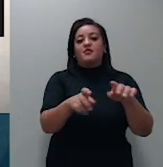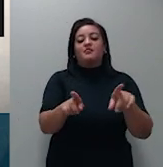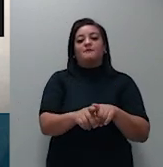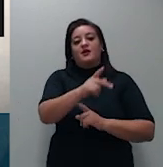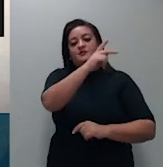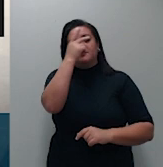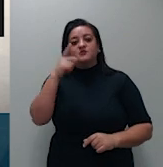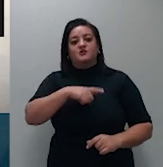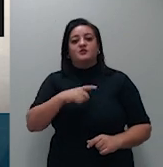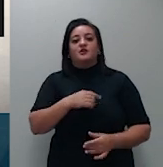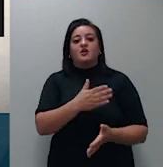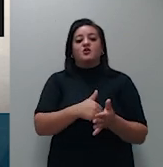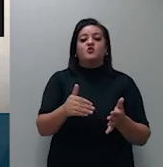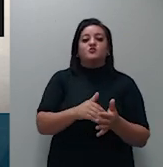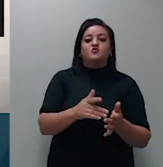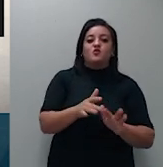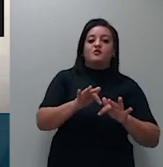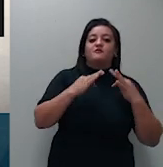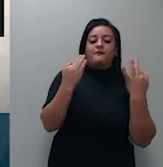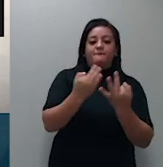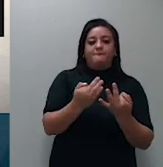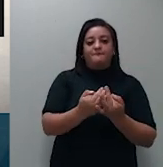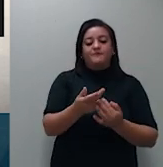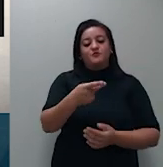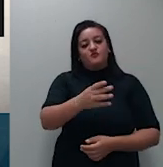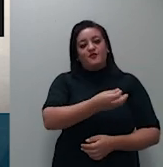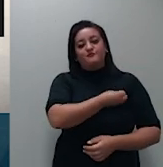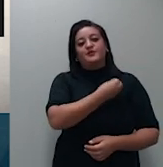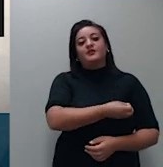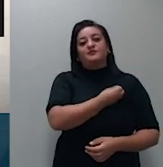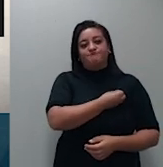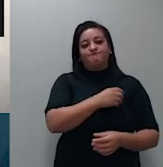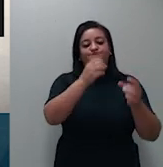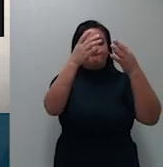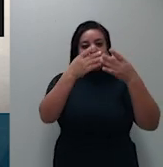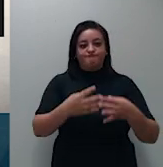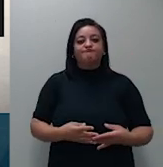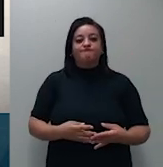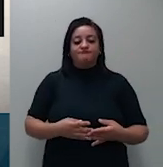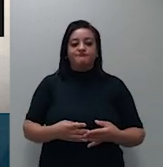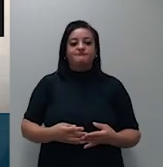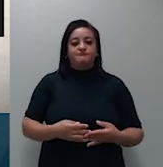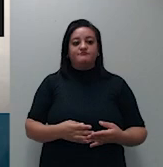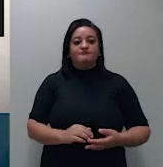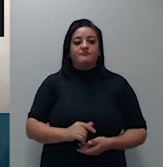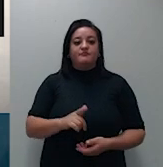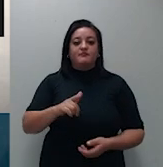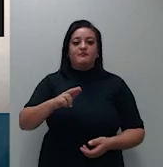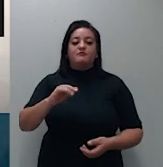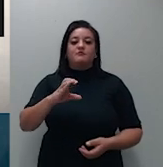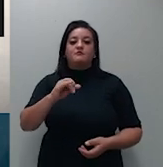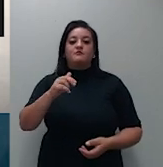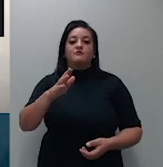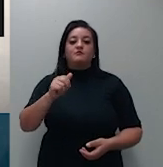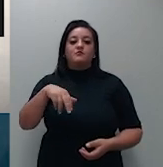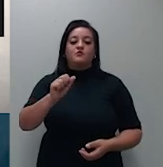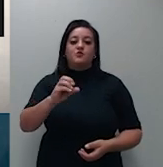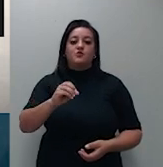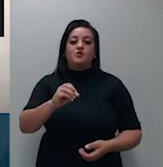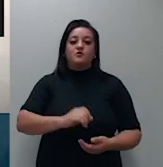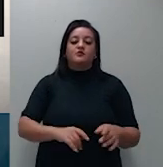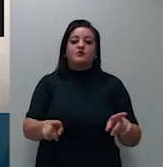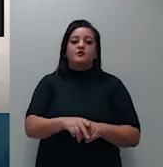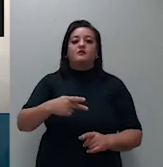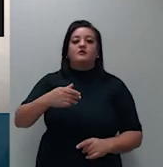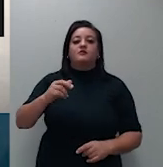toda sua vida essa é a situação e Luciano Rossato Paulo Eduardo